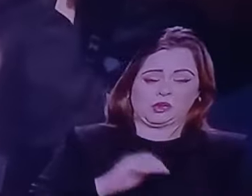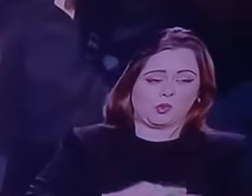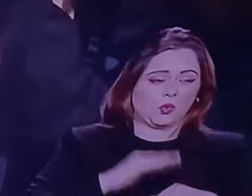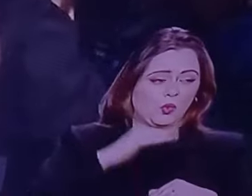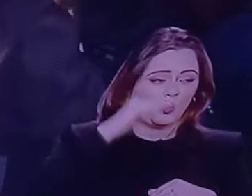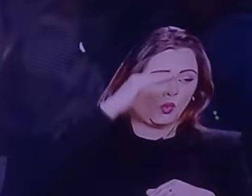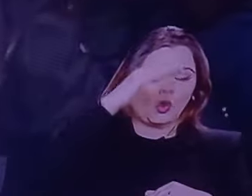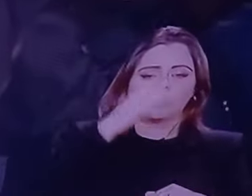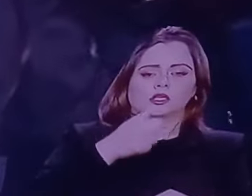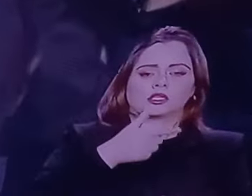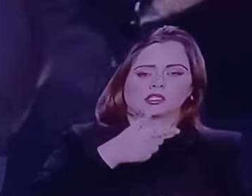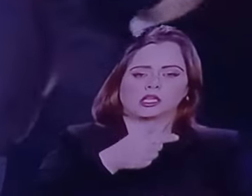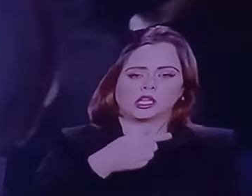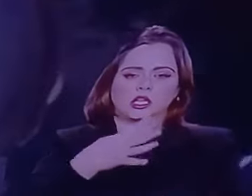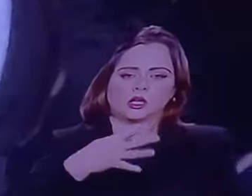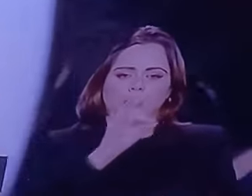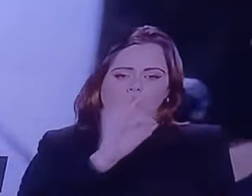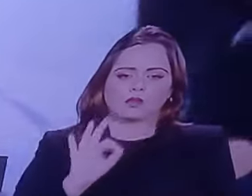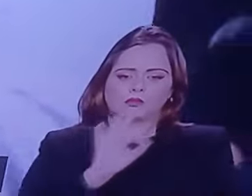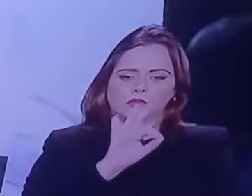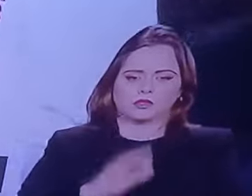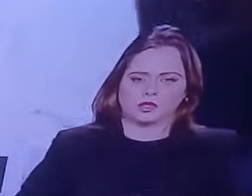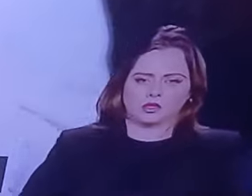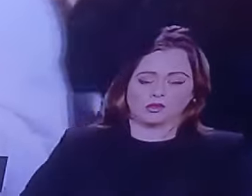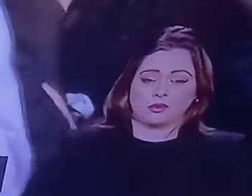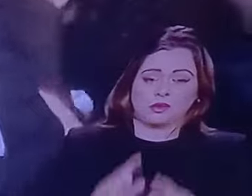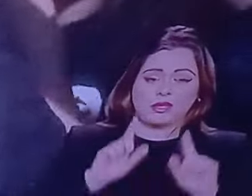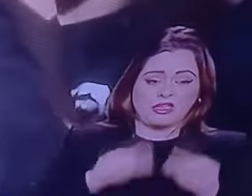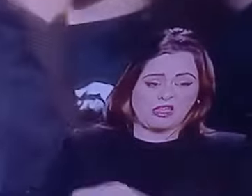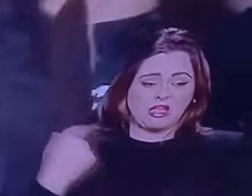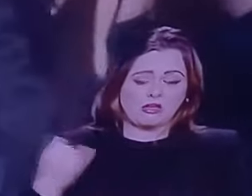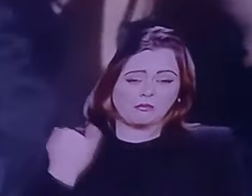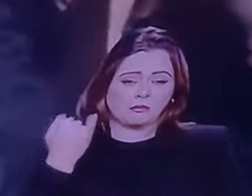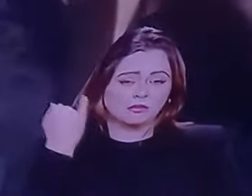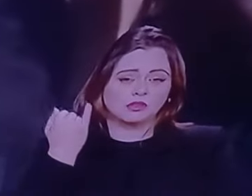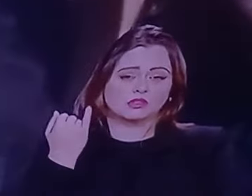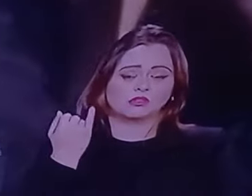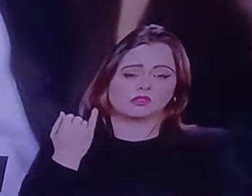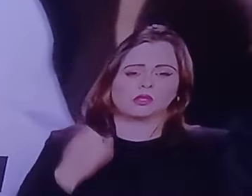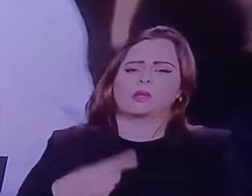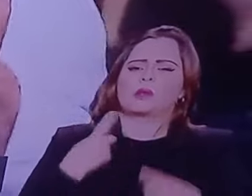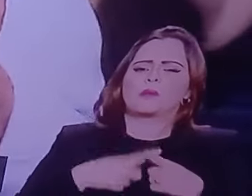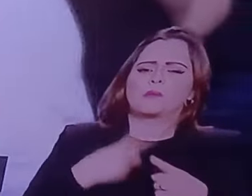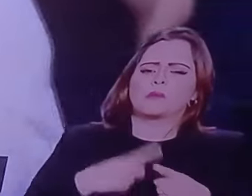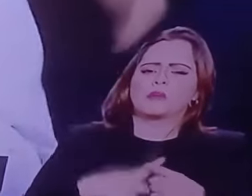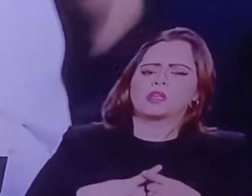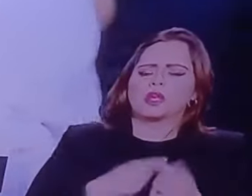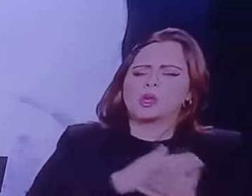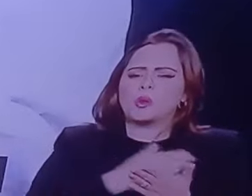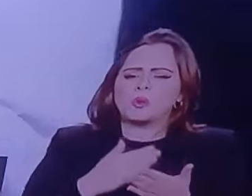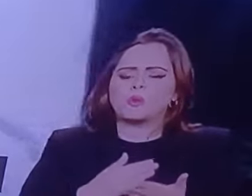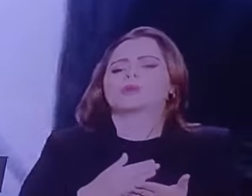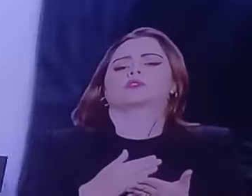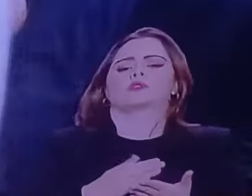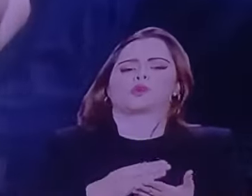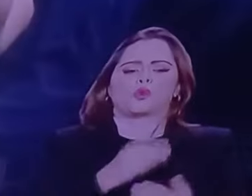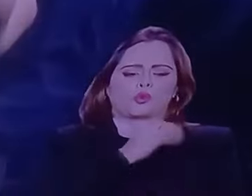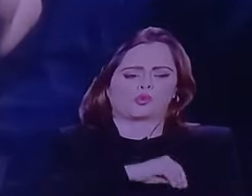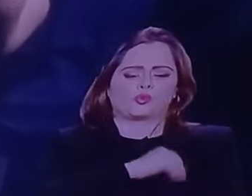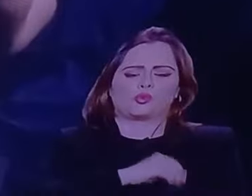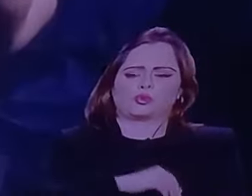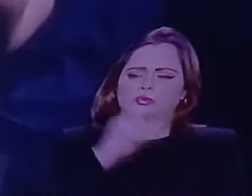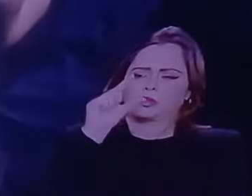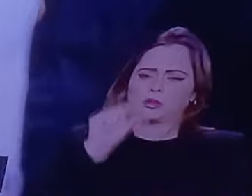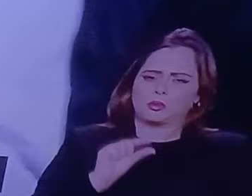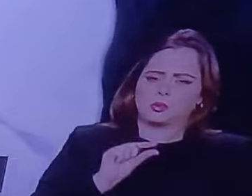74%. E essa é uma coisa extremamente importante, porque quando o salário mínimo aumenta, quem